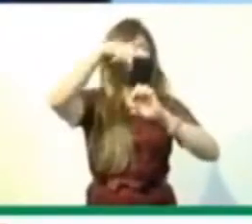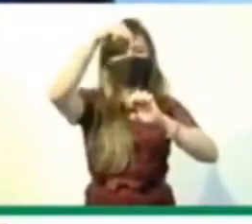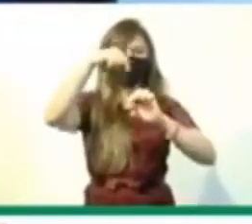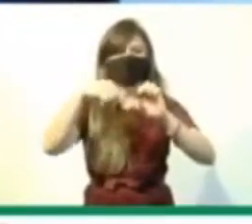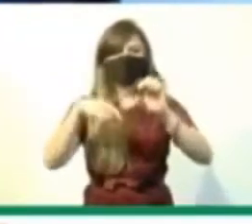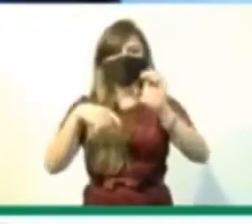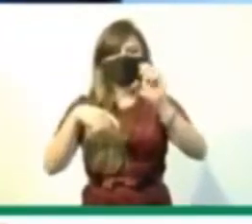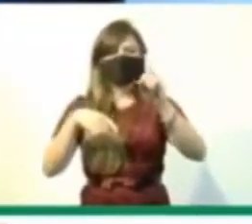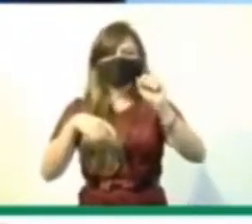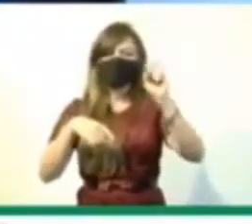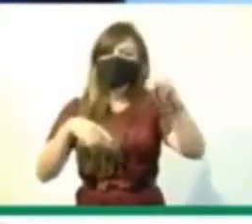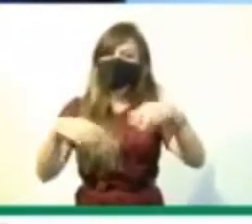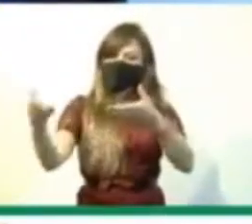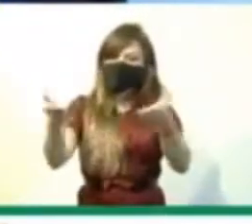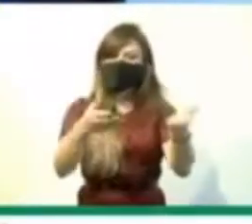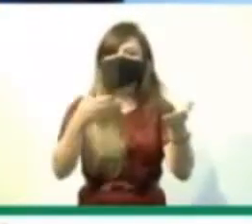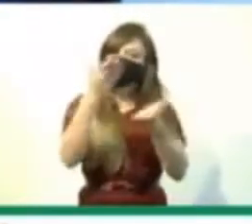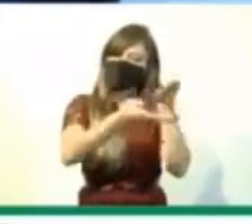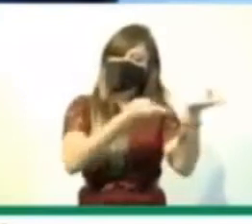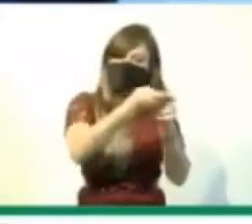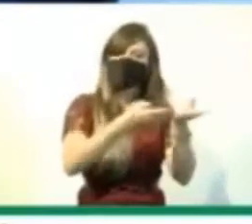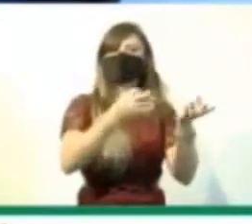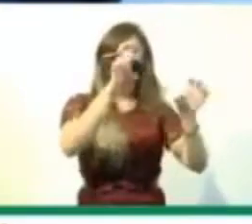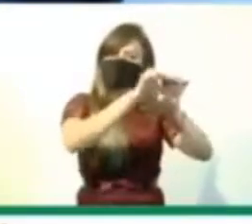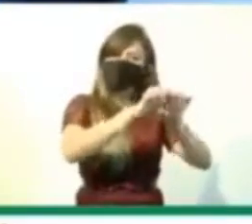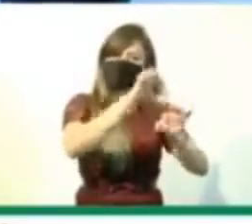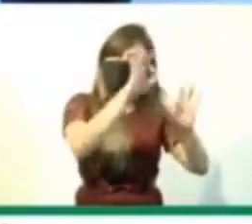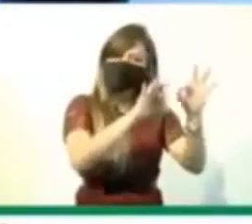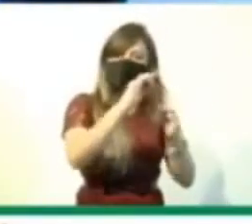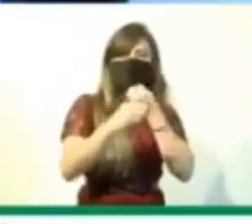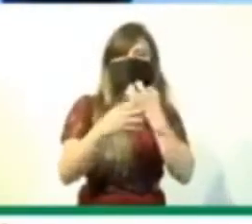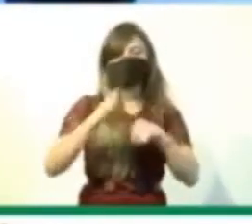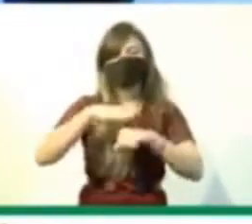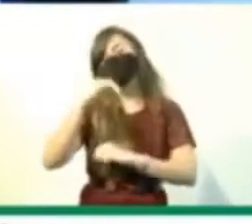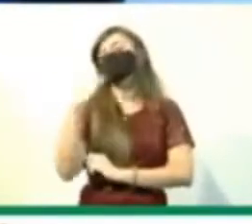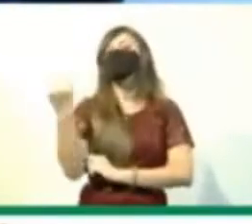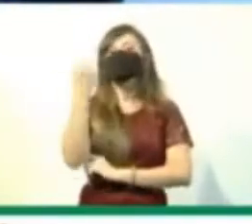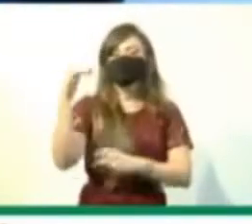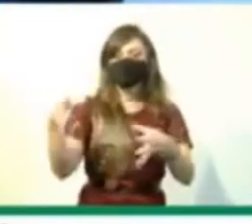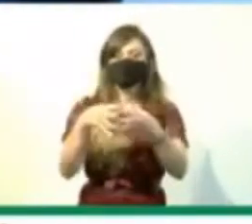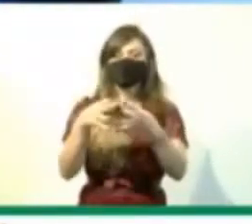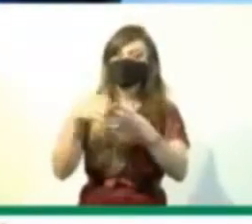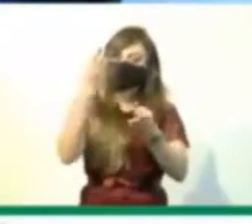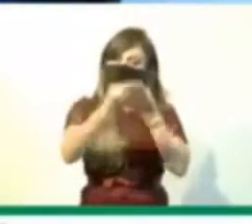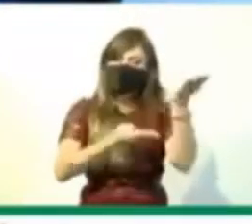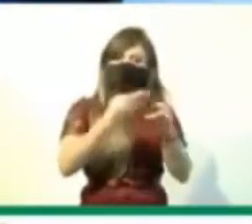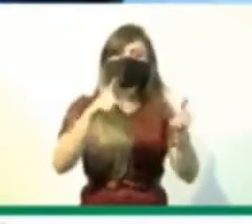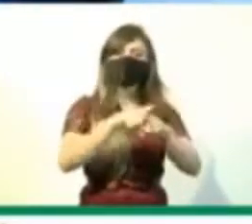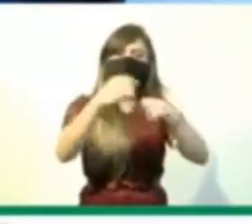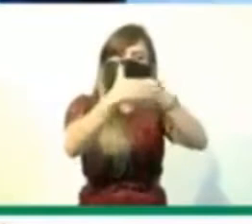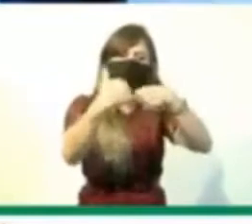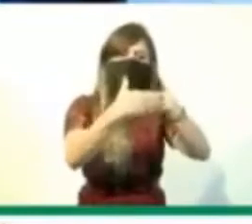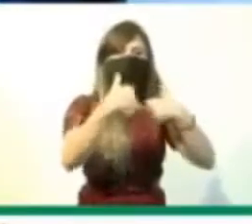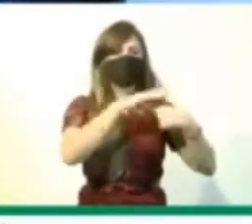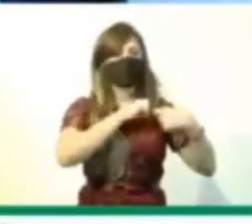O Edson, cuide bem. Se quiser dar uma palavrinha aí, cuide bem dessa areninha. O mais importante é que a comunidade cuide dela bem, zele por